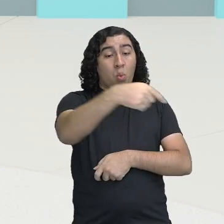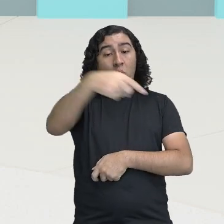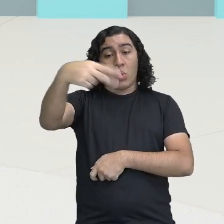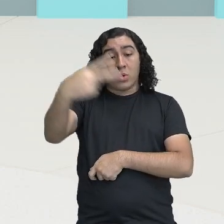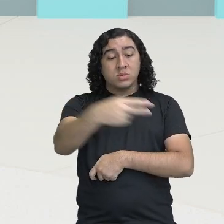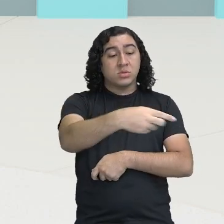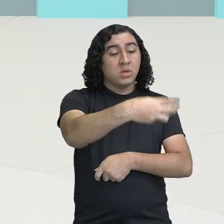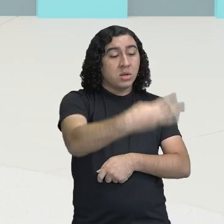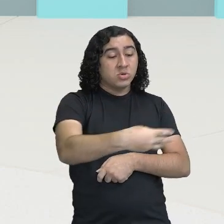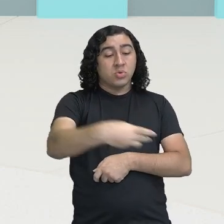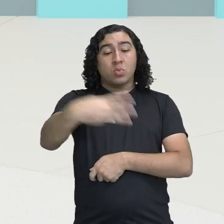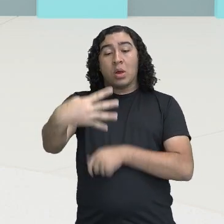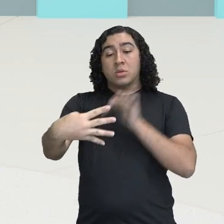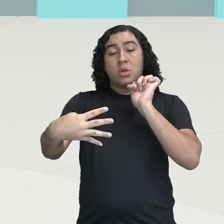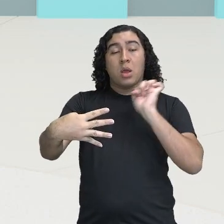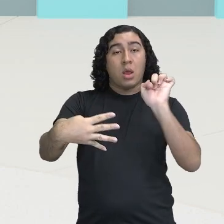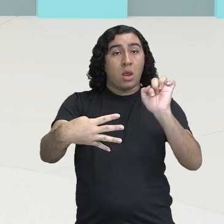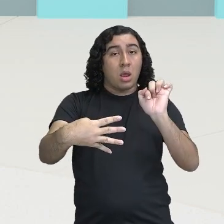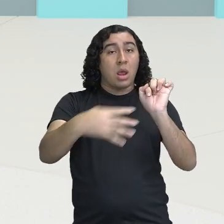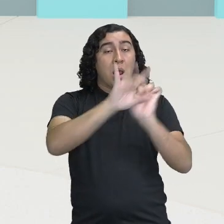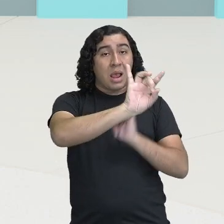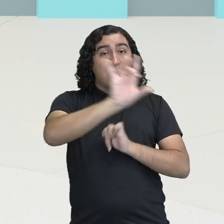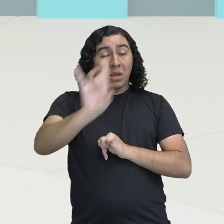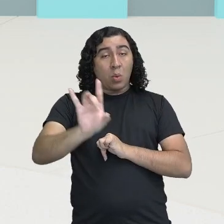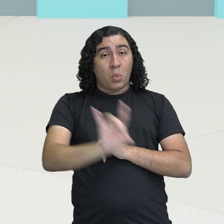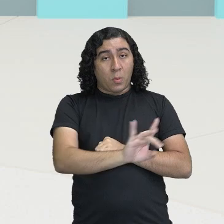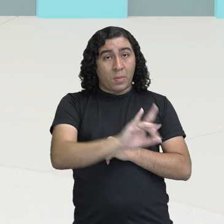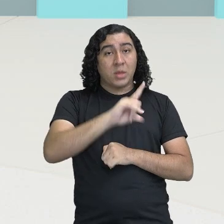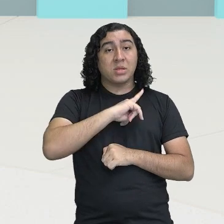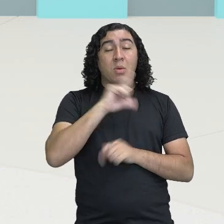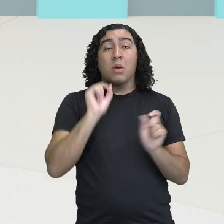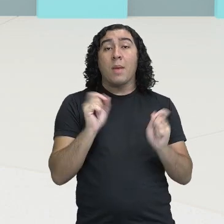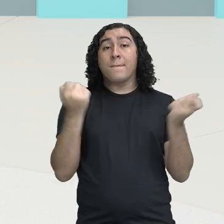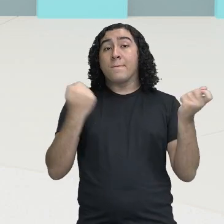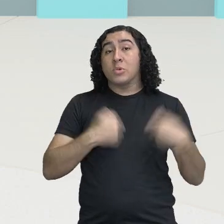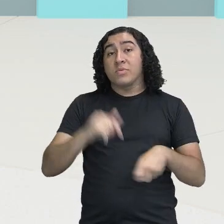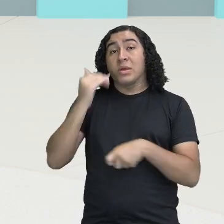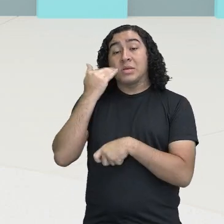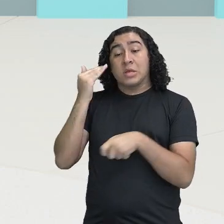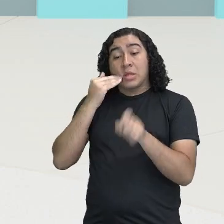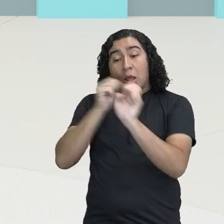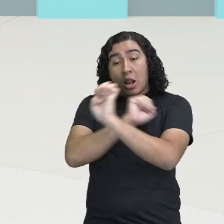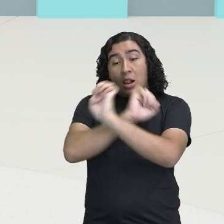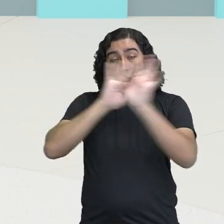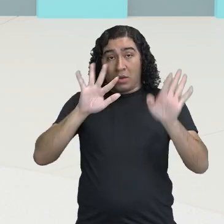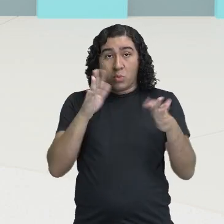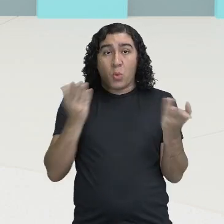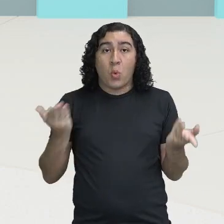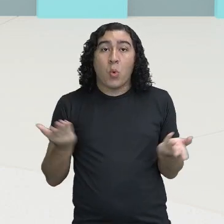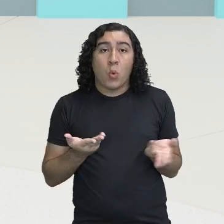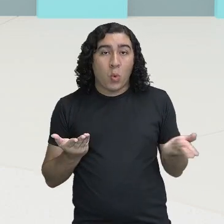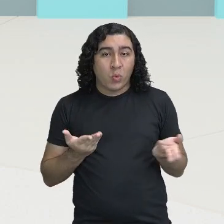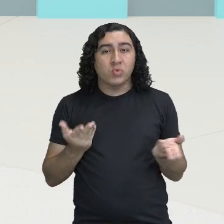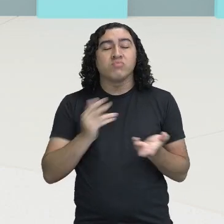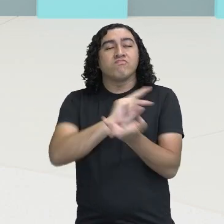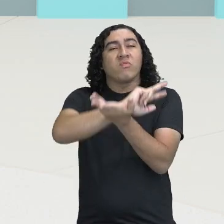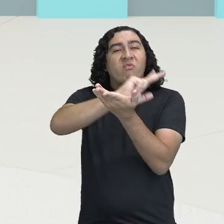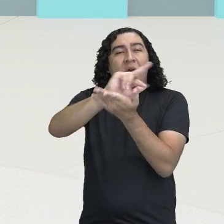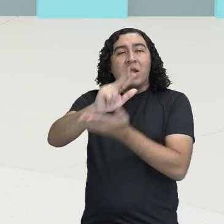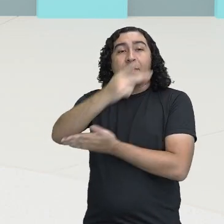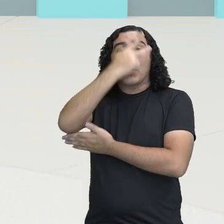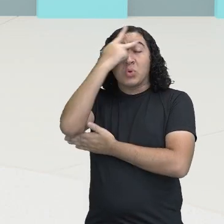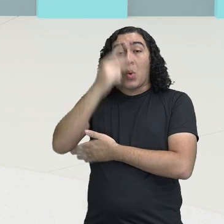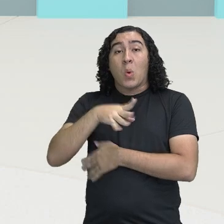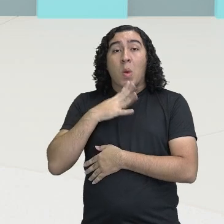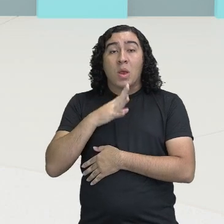linguagens, né? Estou trazendo para vocês para ter a compreensão de que hoje muitos conhecem